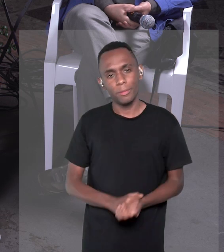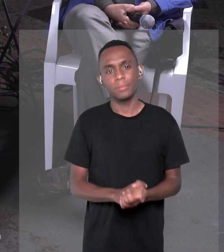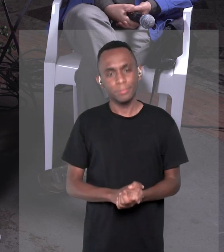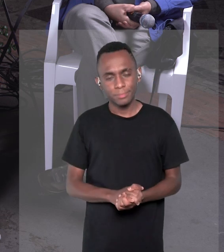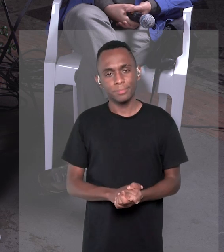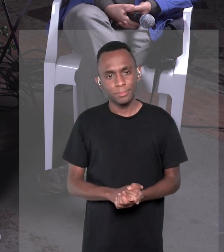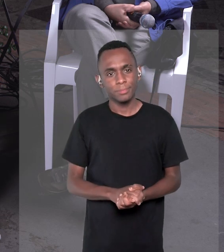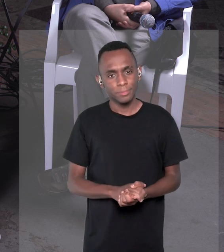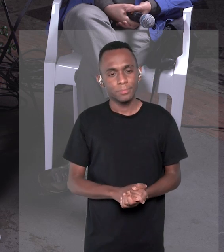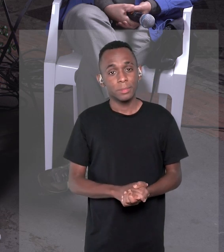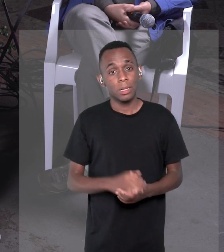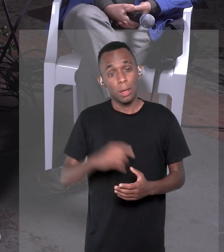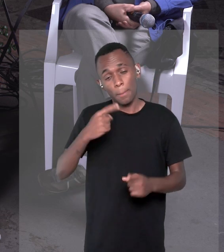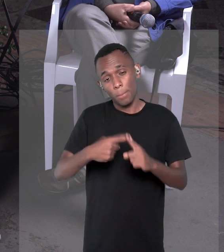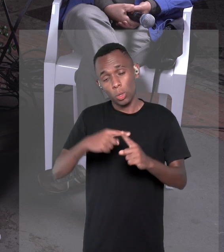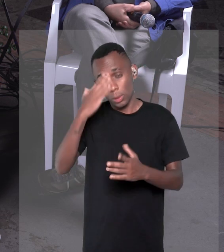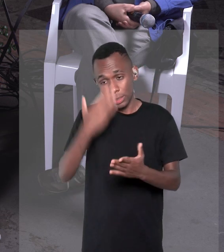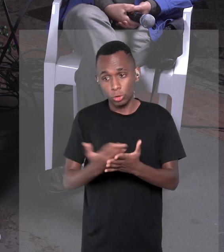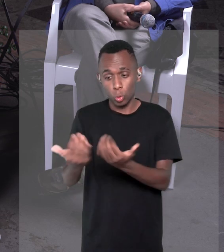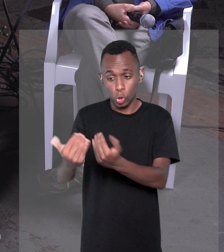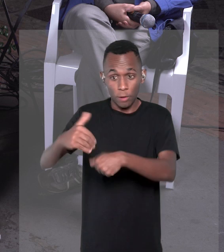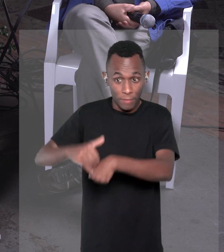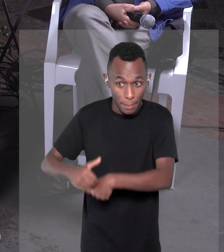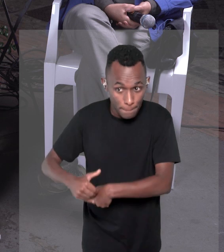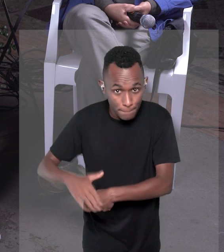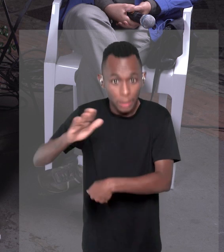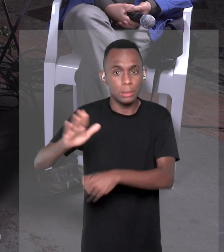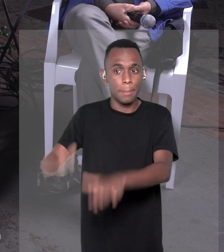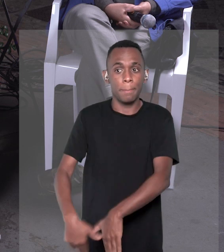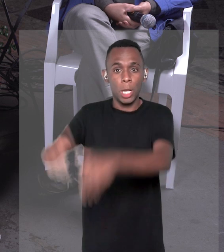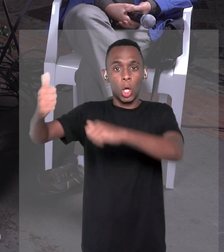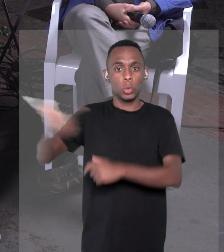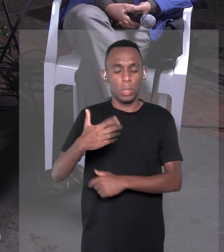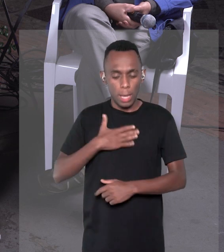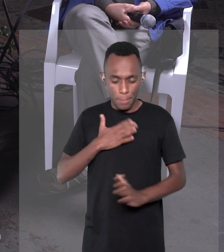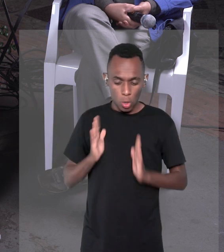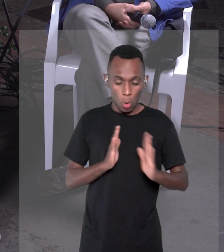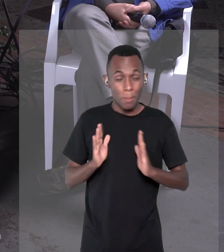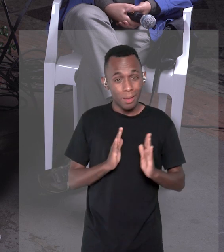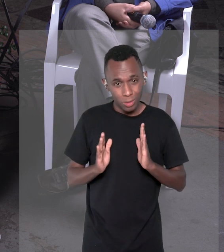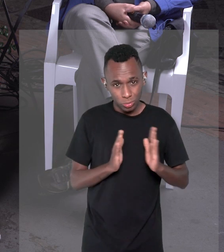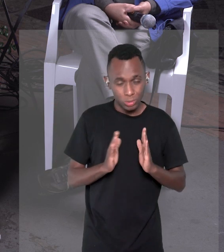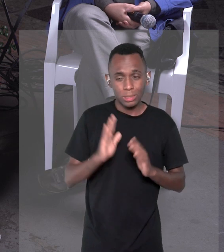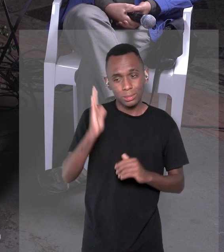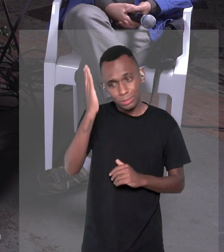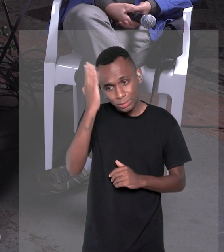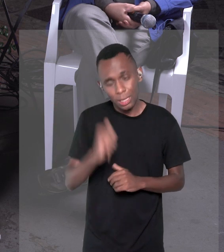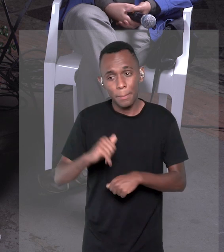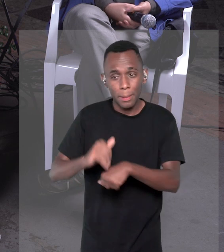na rapaziada, assim como o Gonzaguinho, pedir para a Carminha contar, porque as experiências da Carminha com a Carmen Lúcia,